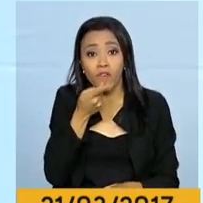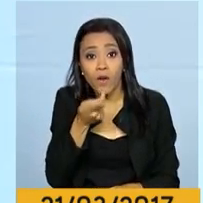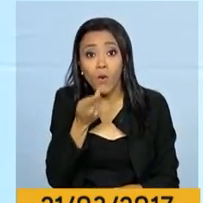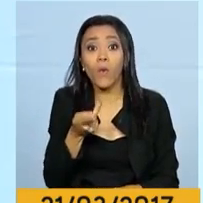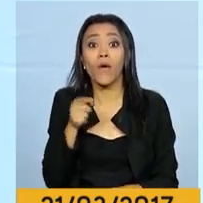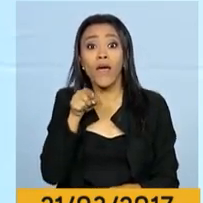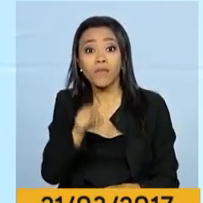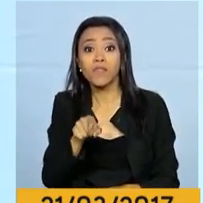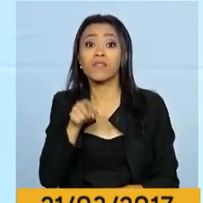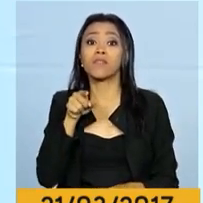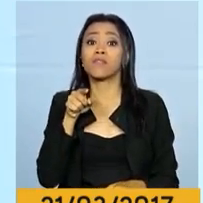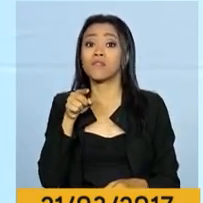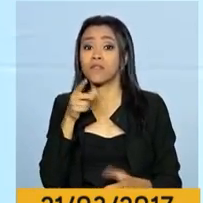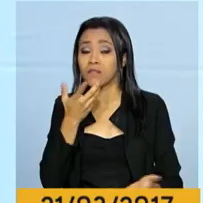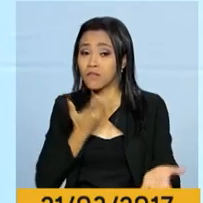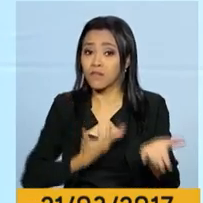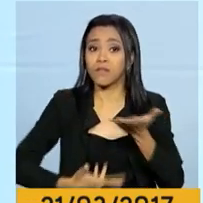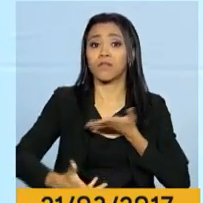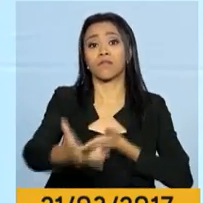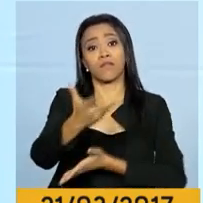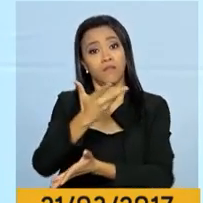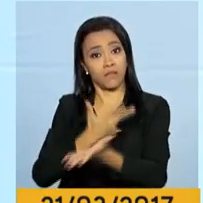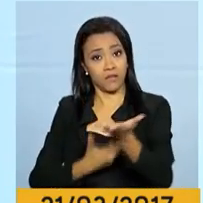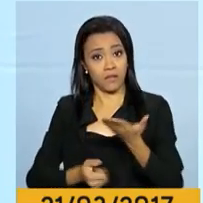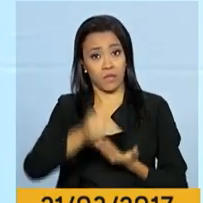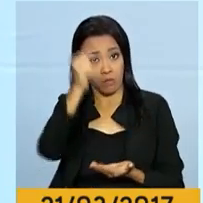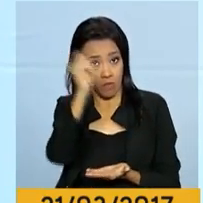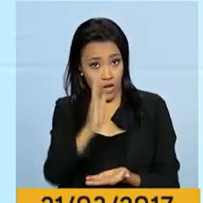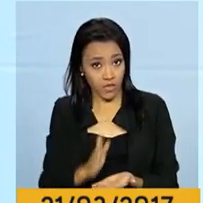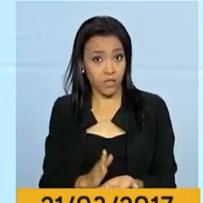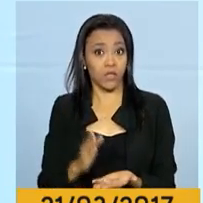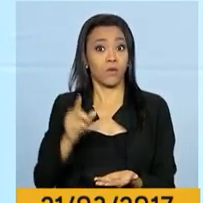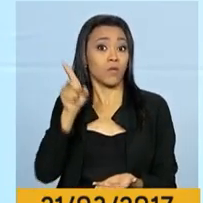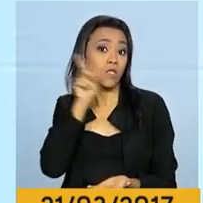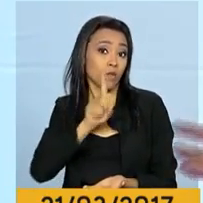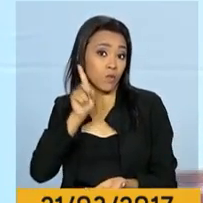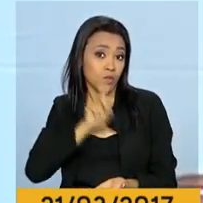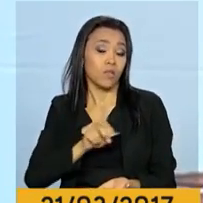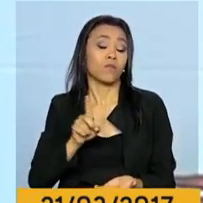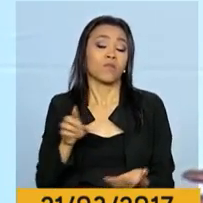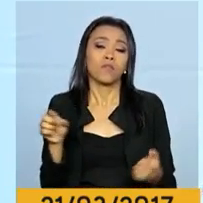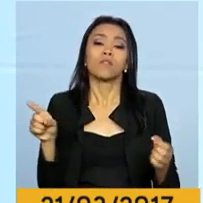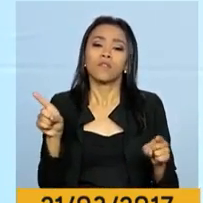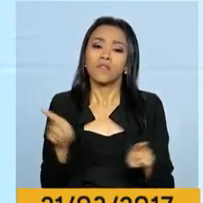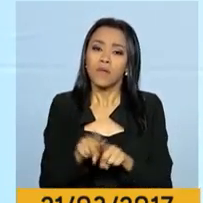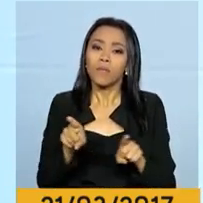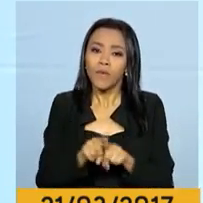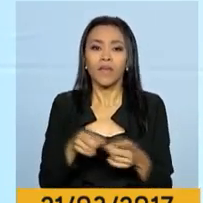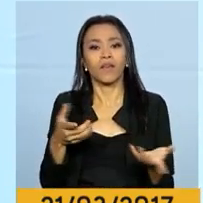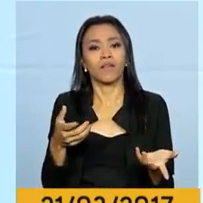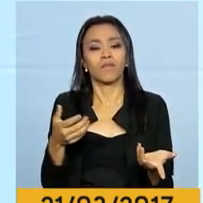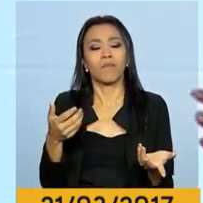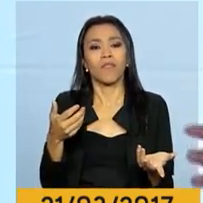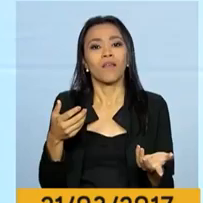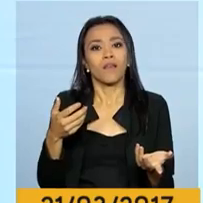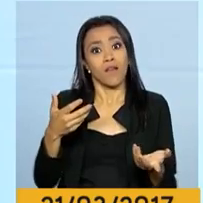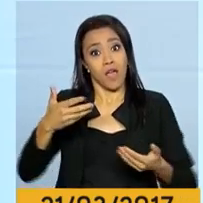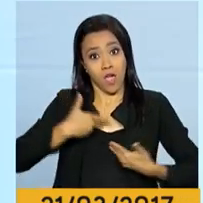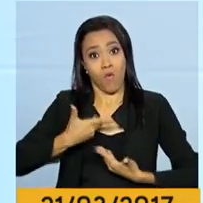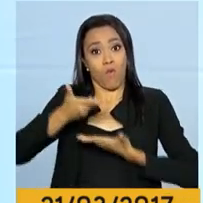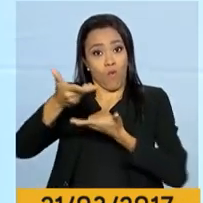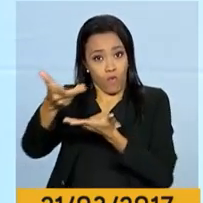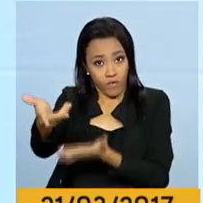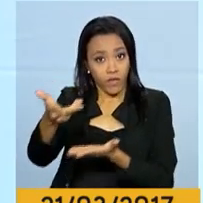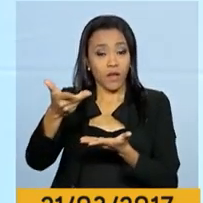esta interação entre o Brasil e os Estados Unidos. Coincidentemente, também, estava eu convidado,